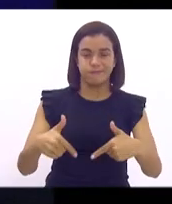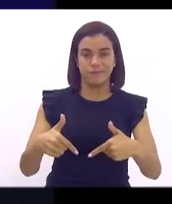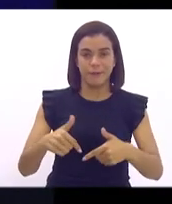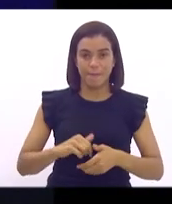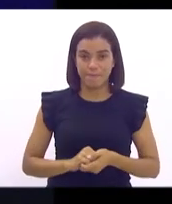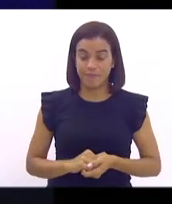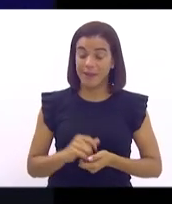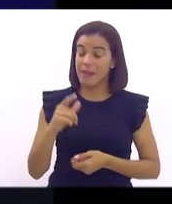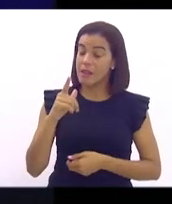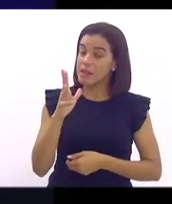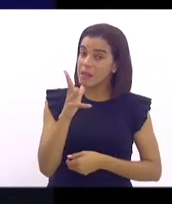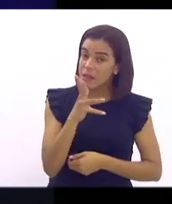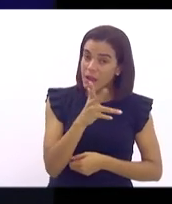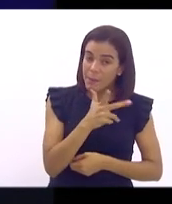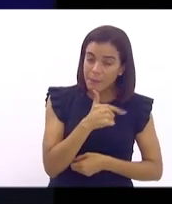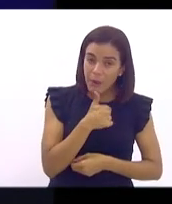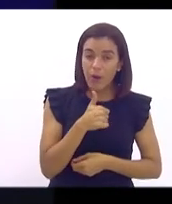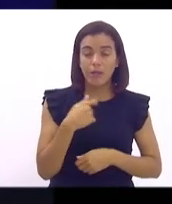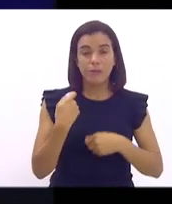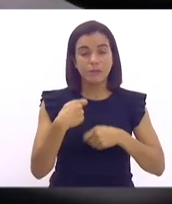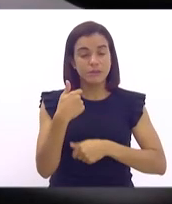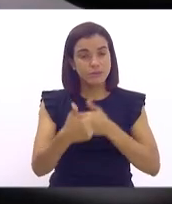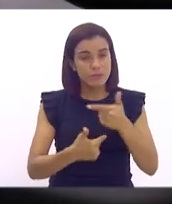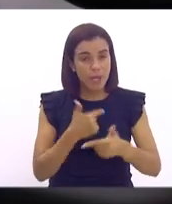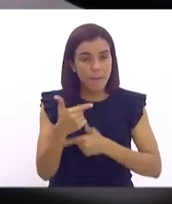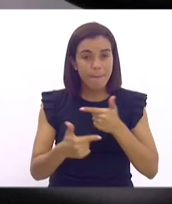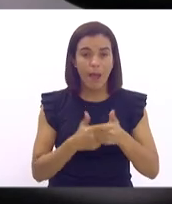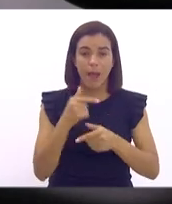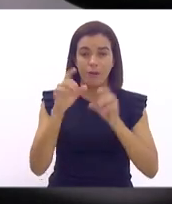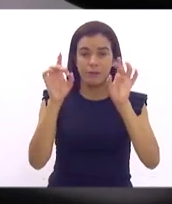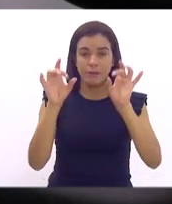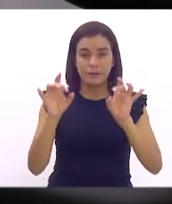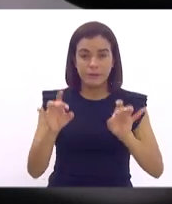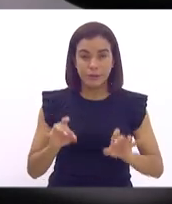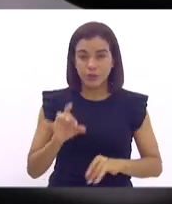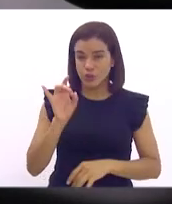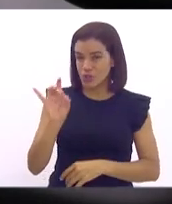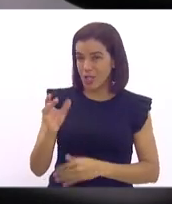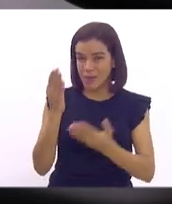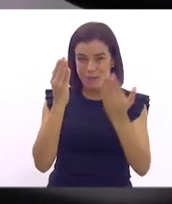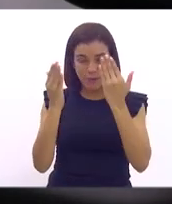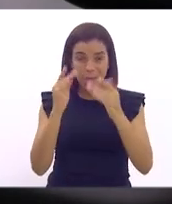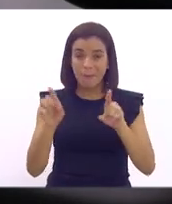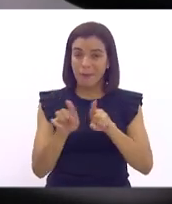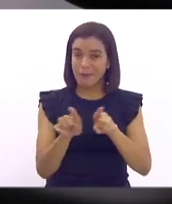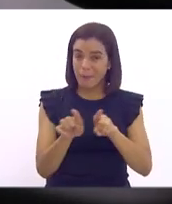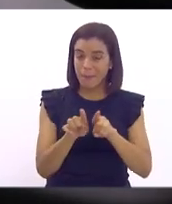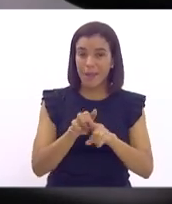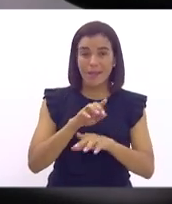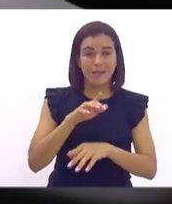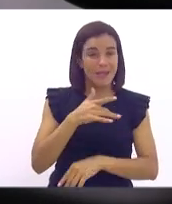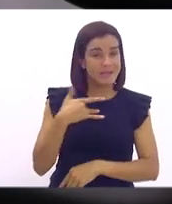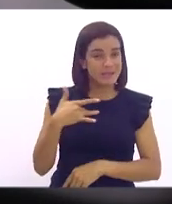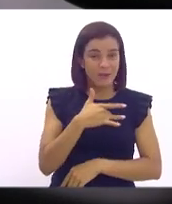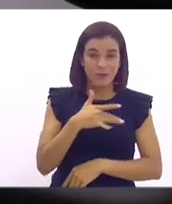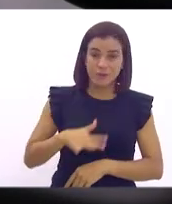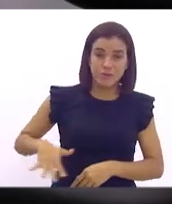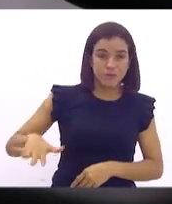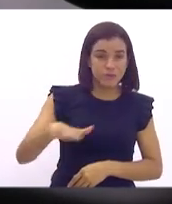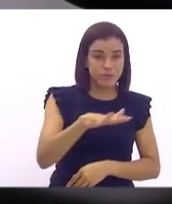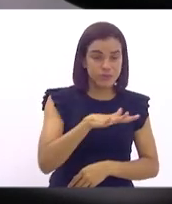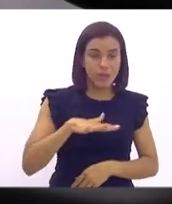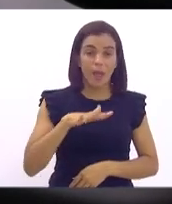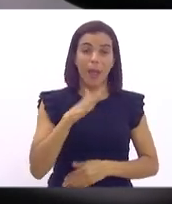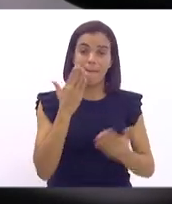Isso leva tempo, isso precisa de trabalho especializado, não só da psicologia, mas da saúde em geral, principalmente ressalto